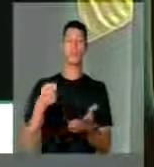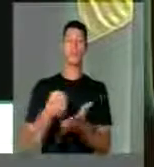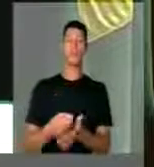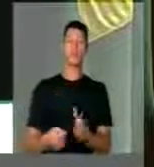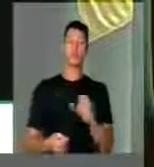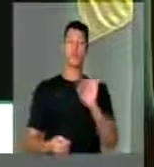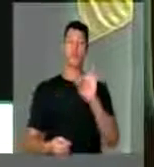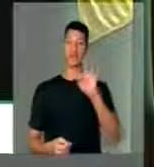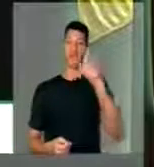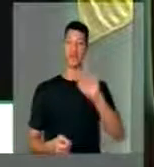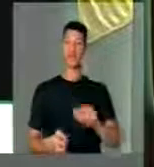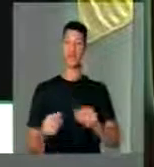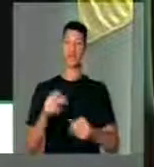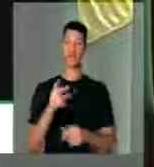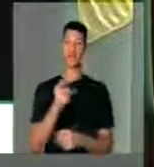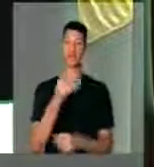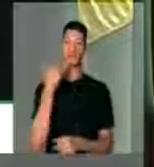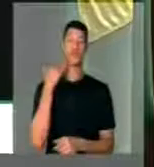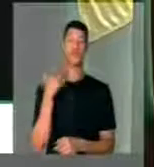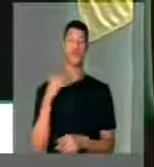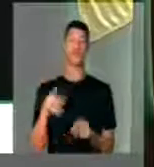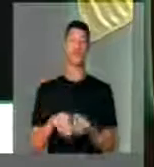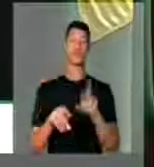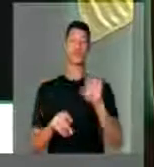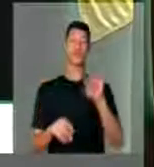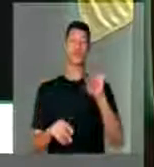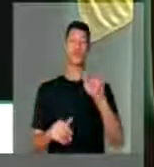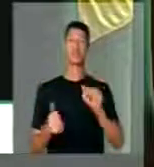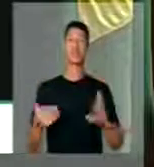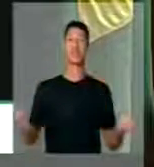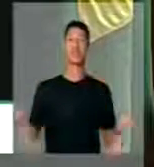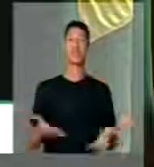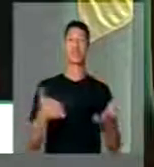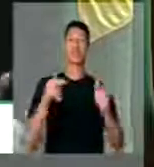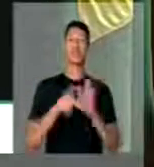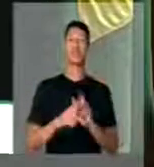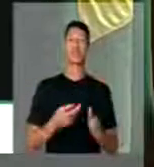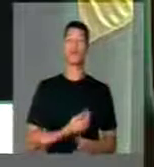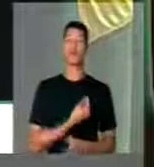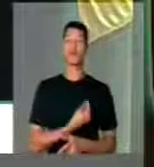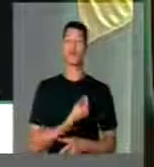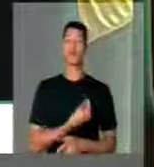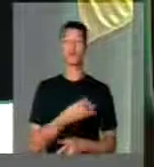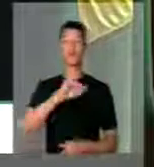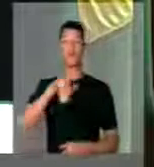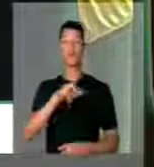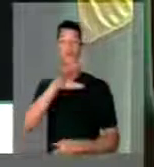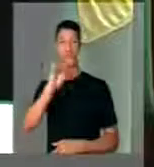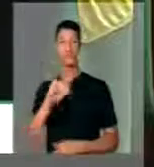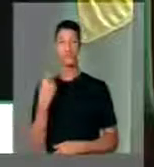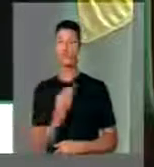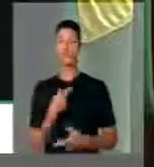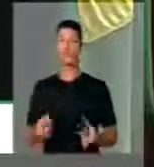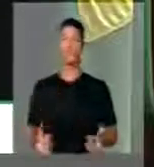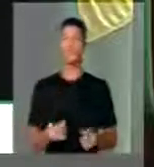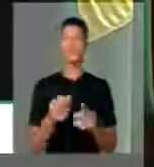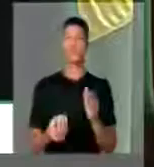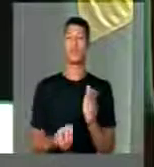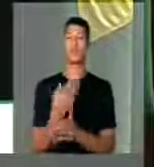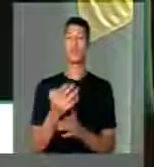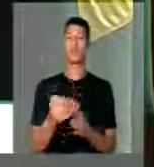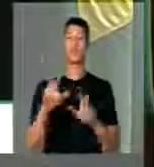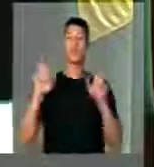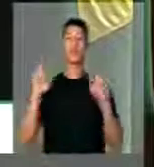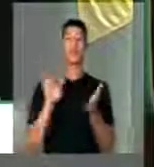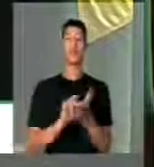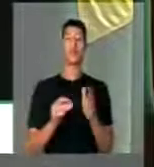taxa de rentabilidade aos banqueiros e rentistas. É um estímulo permanente a viver de juros e não investir na produção. Essa